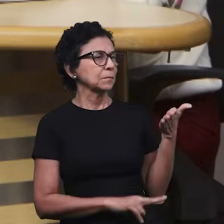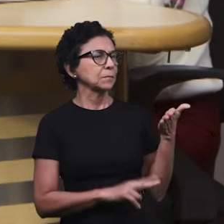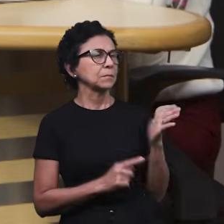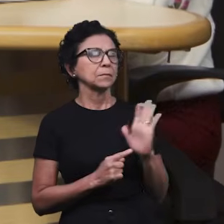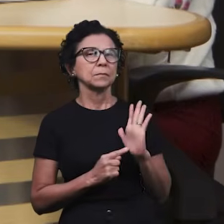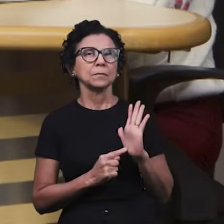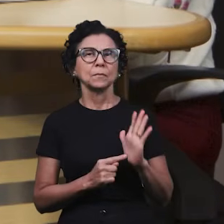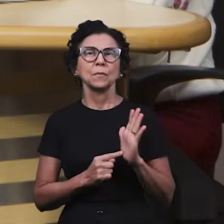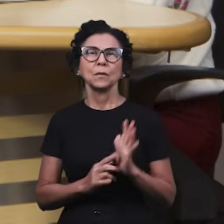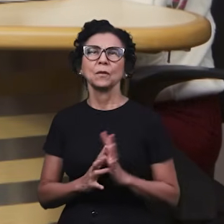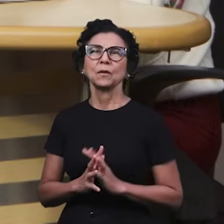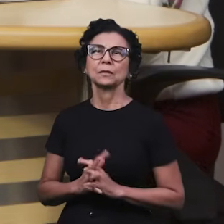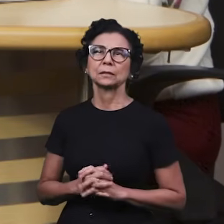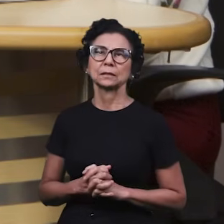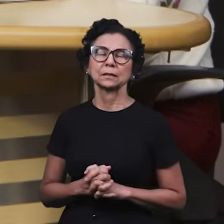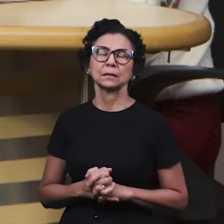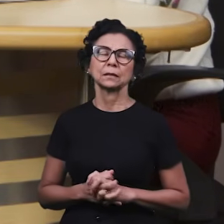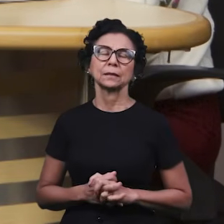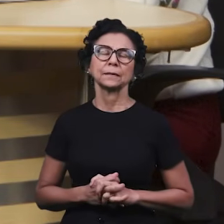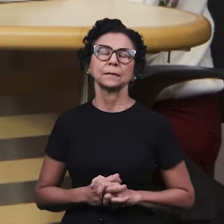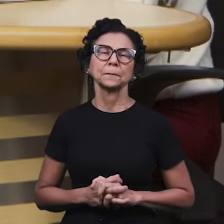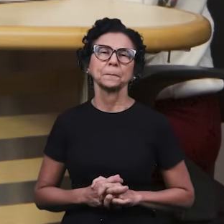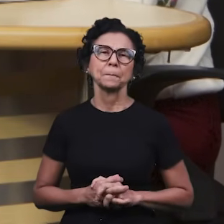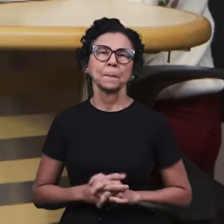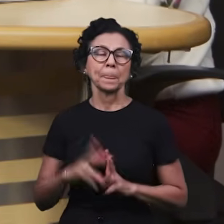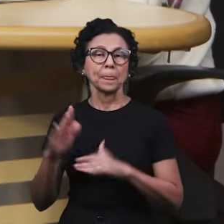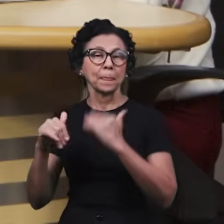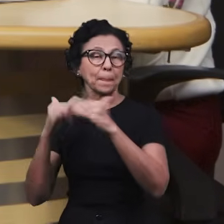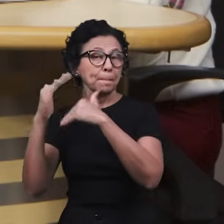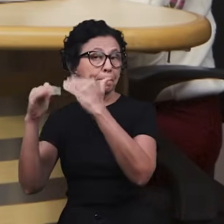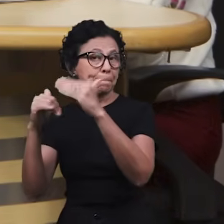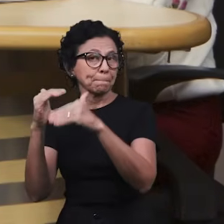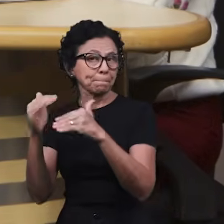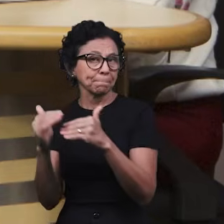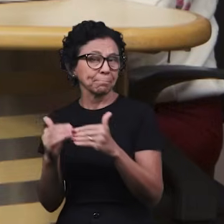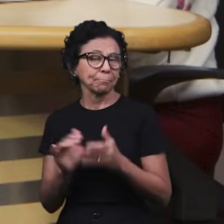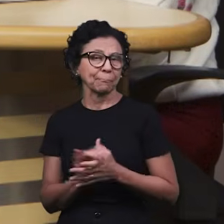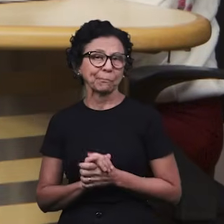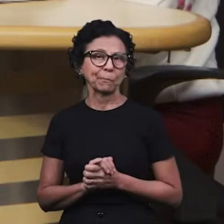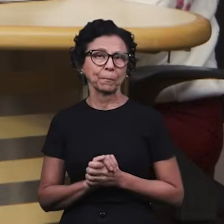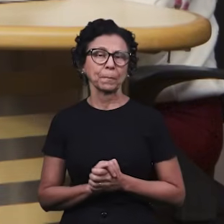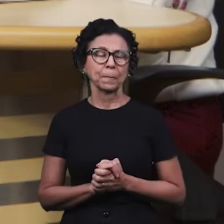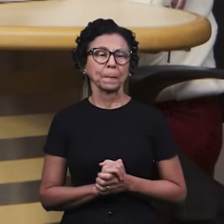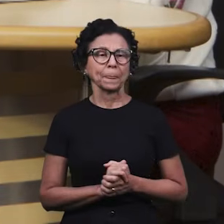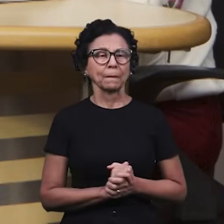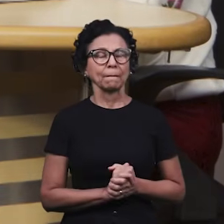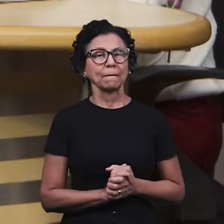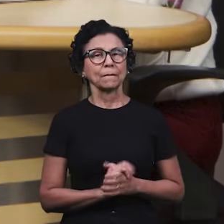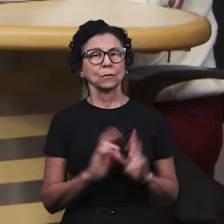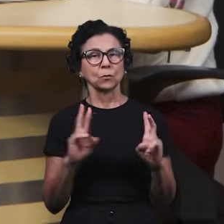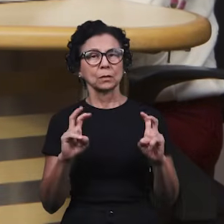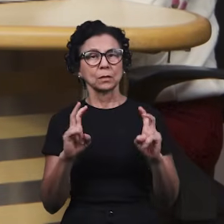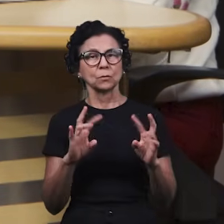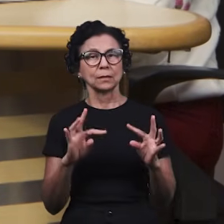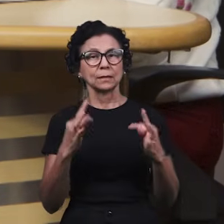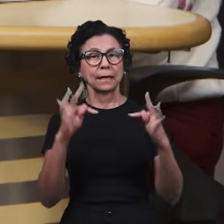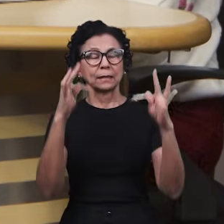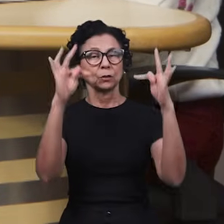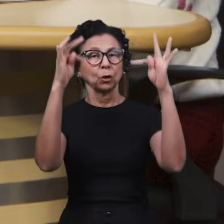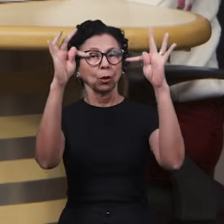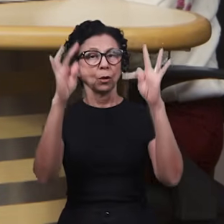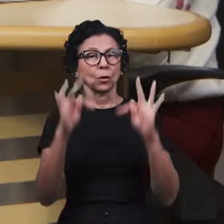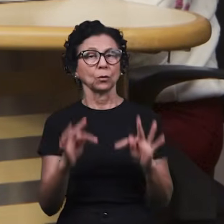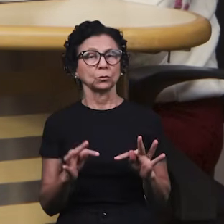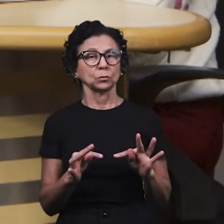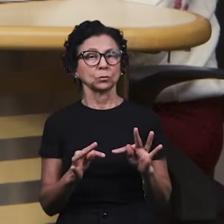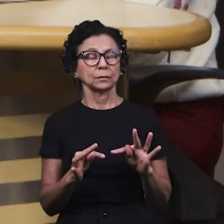fala sobre esse aperfeiçoamento, né? Então nós estamos tratando dessa tecnologia, né, desse material